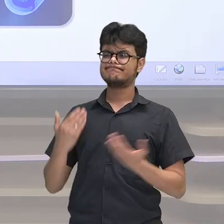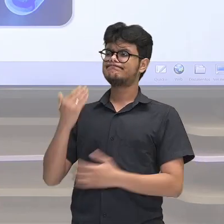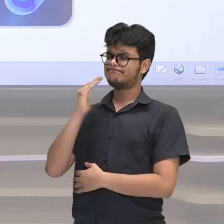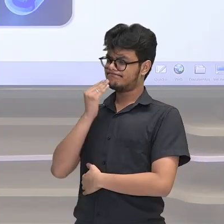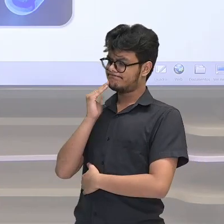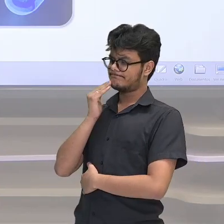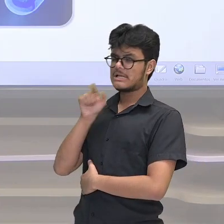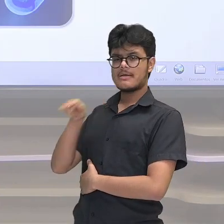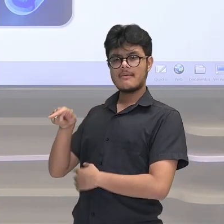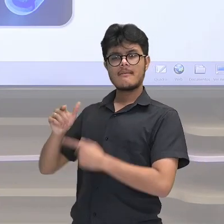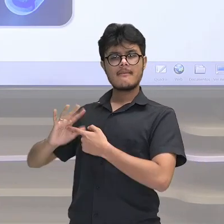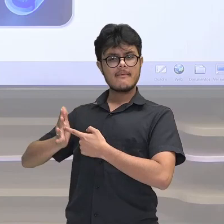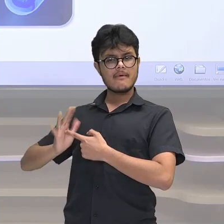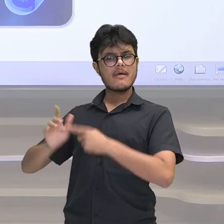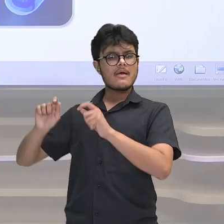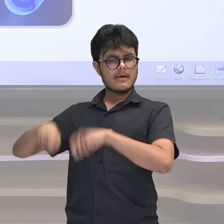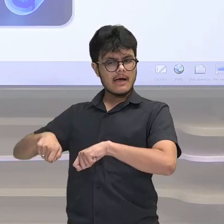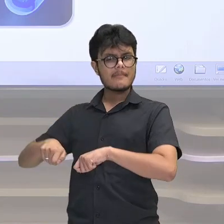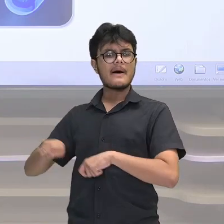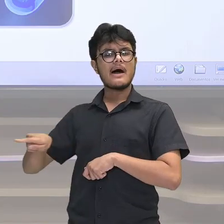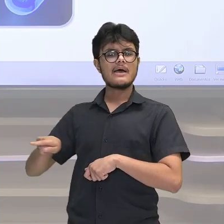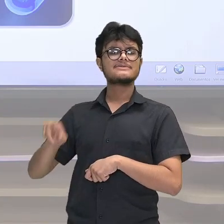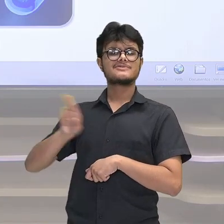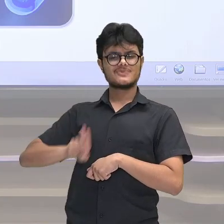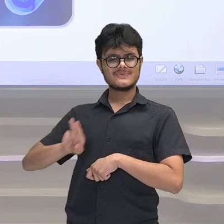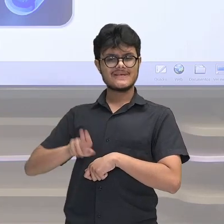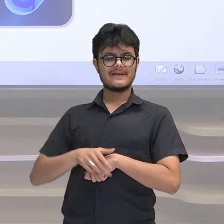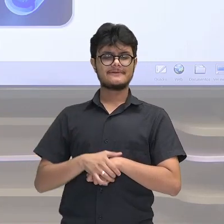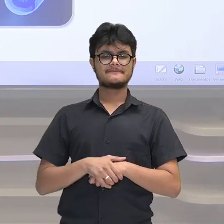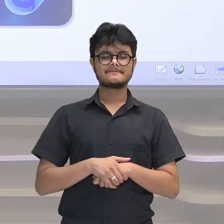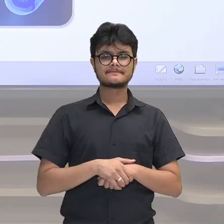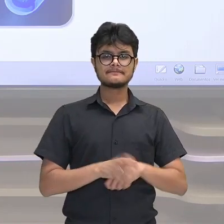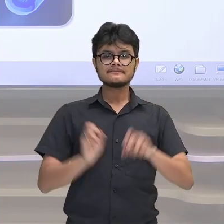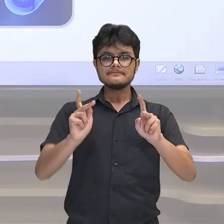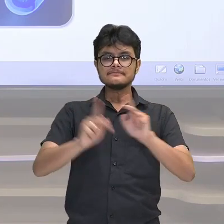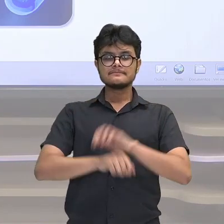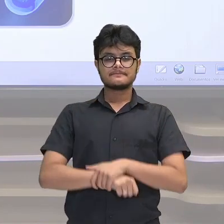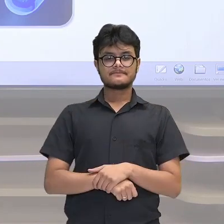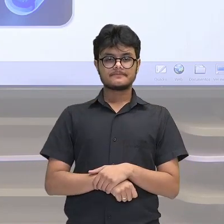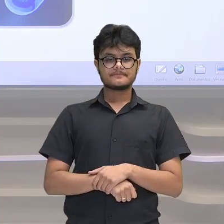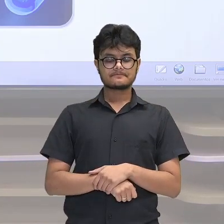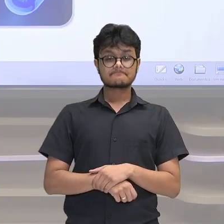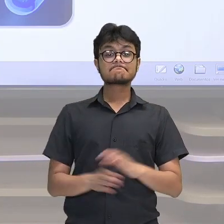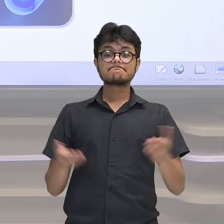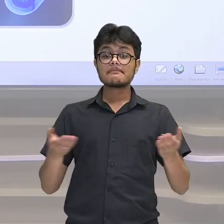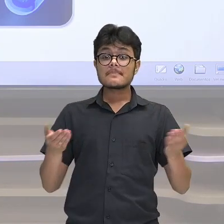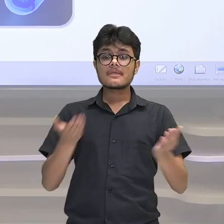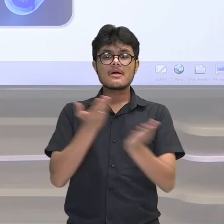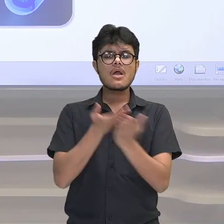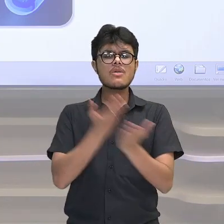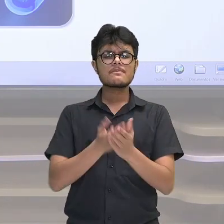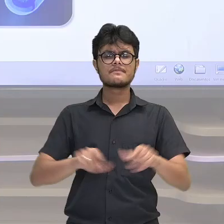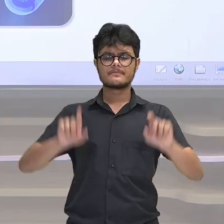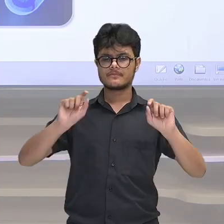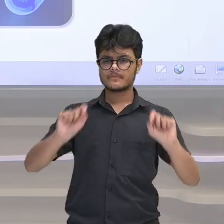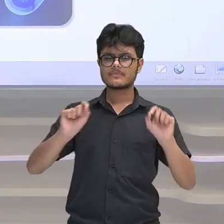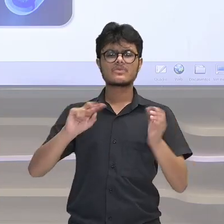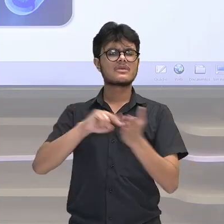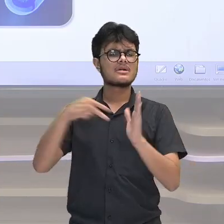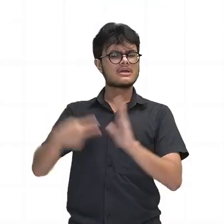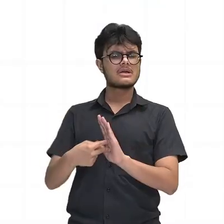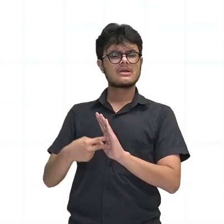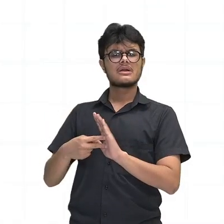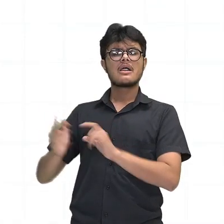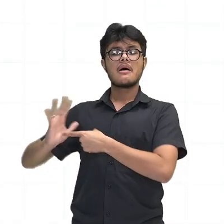como que esses motores conseguem funcionar, certo? E agora a gente vai saber o que é um motor